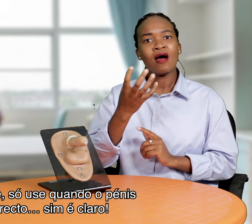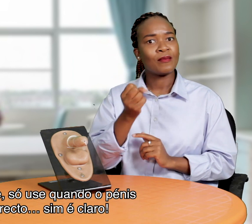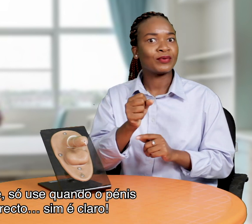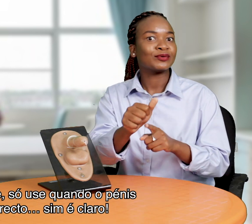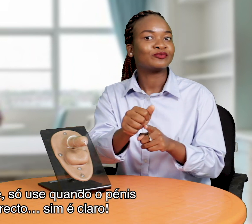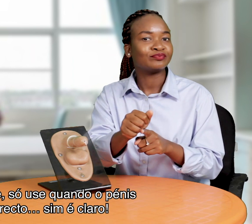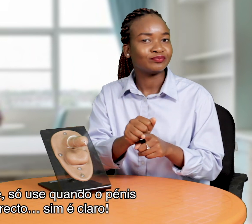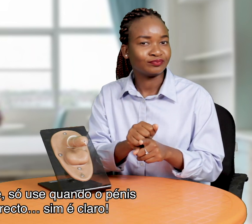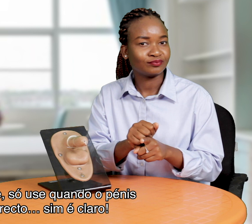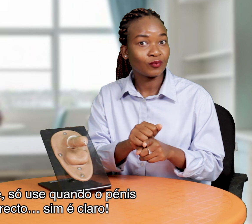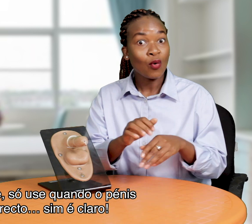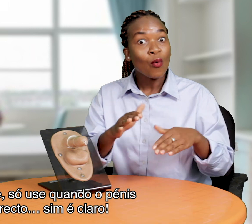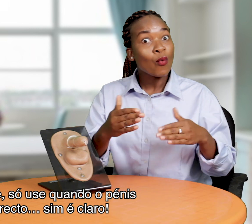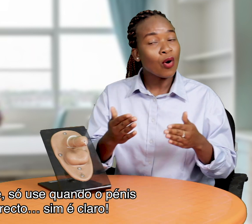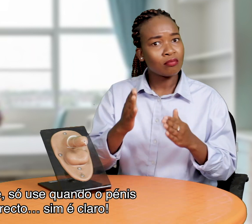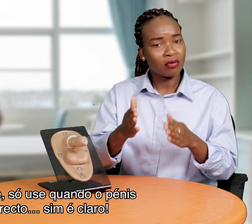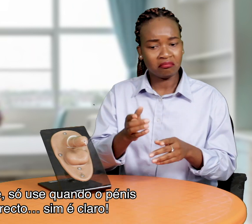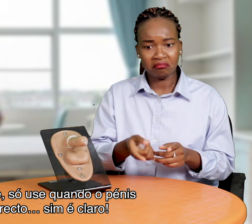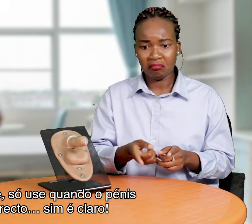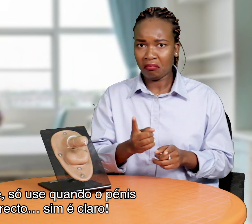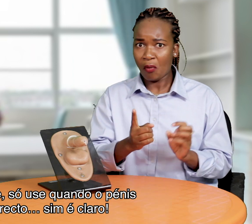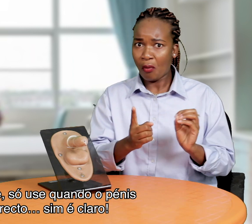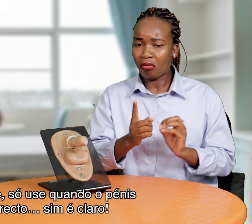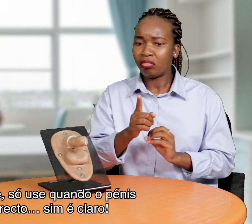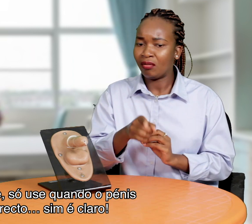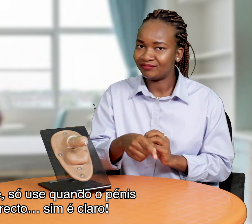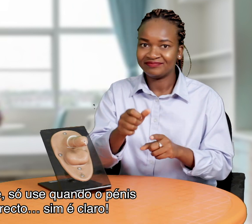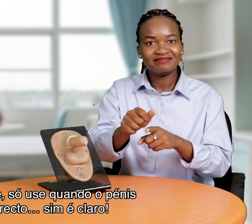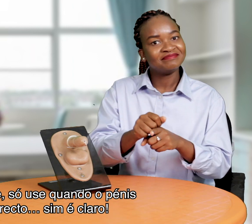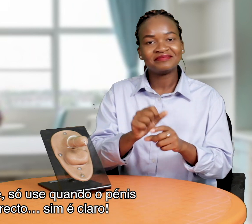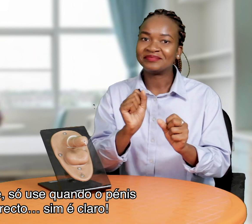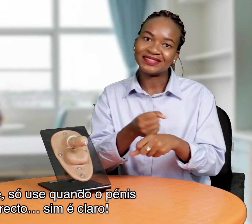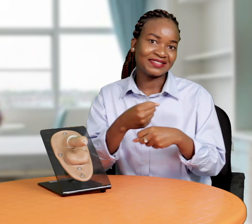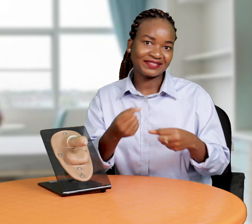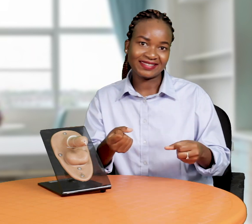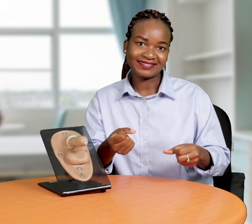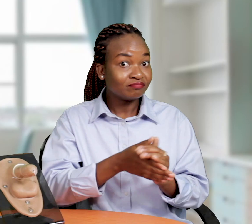Lembre-se, só use quando o pênis estiver reto. Sim, é claro.